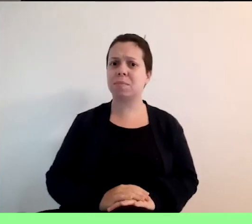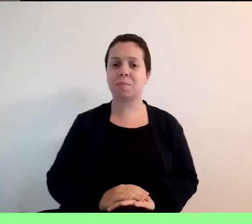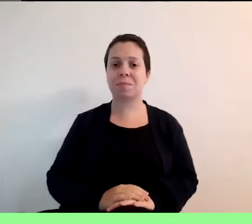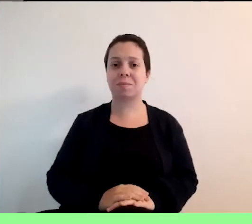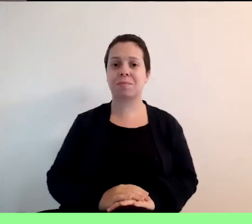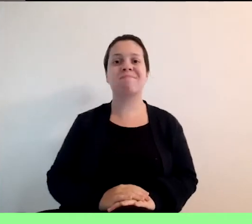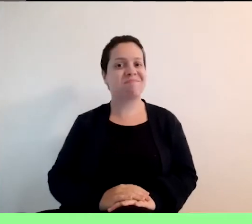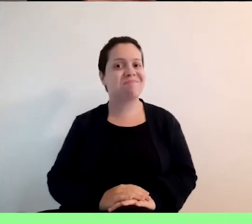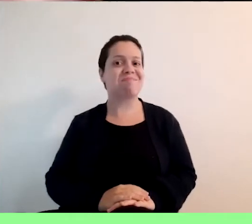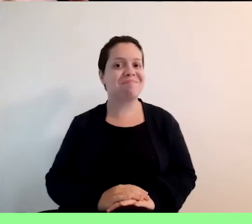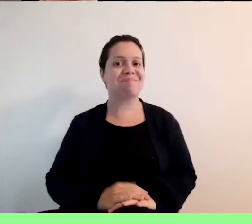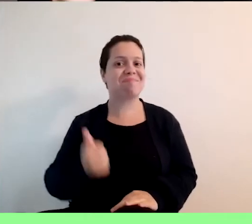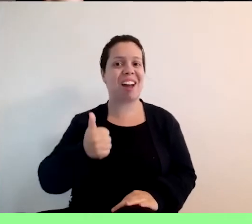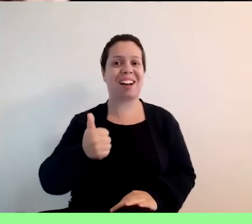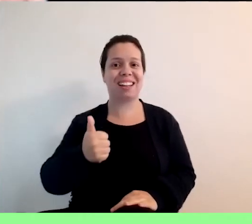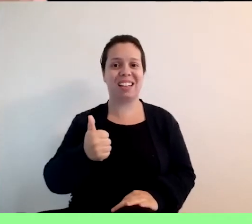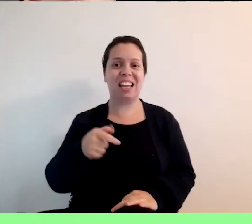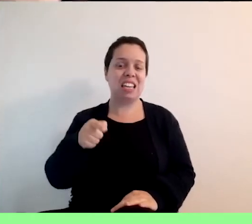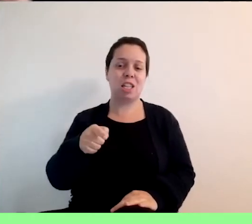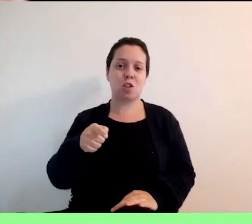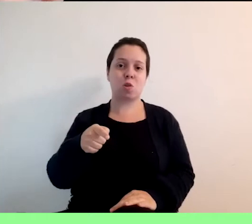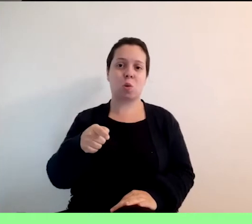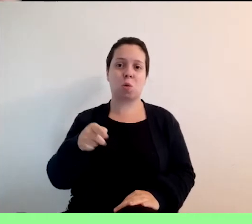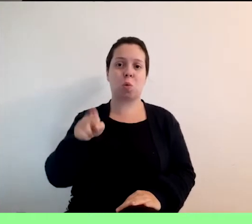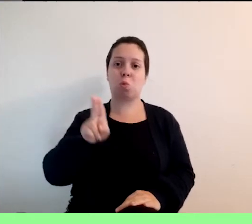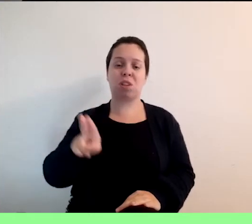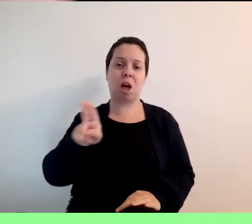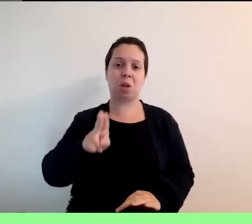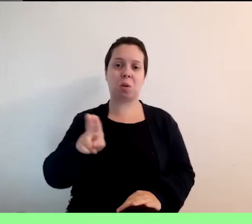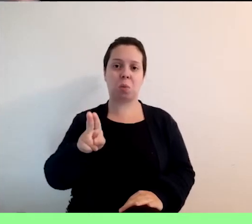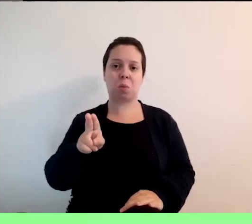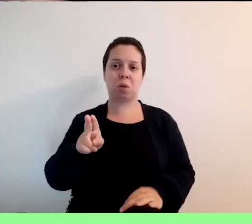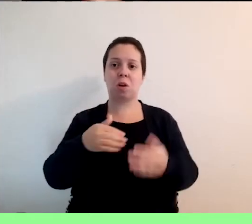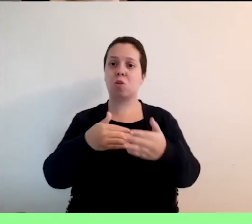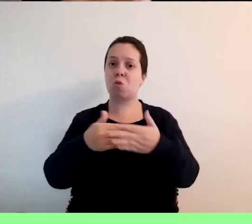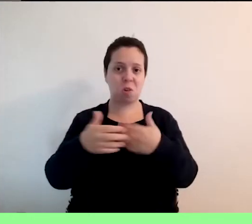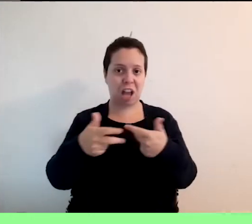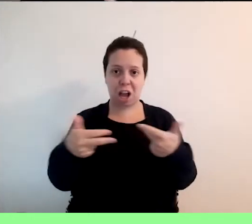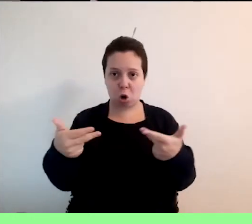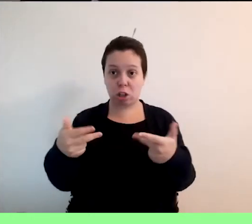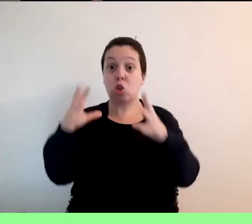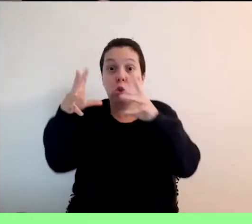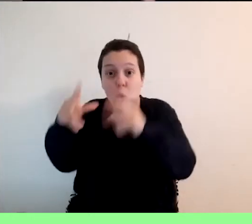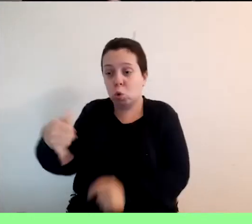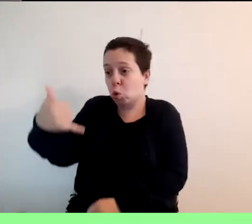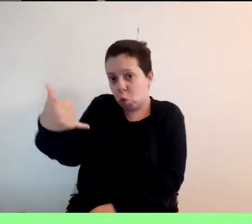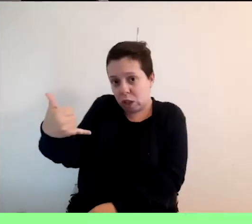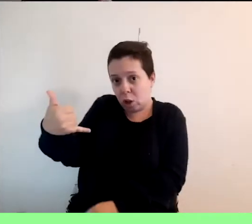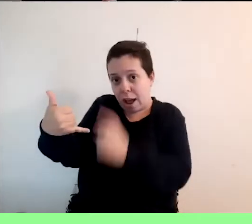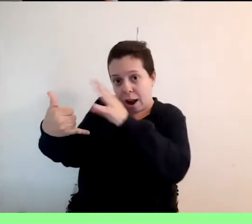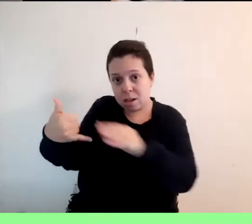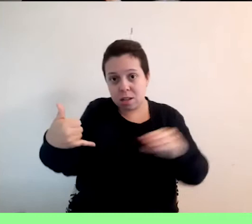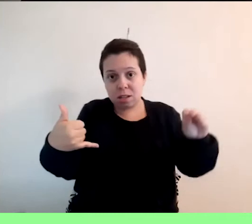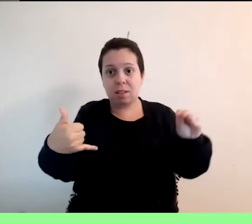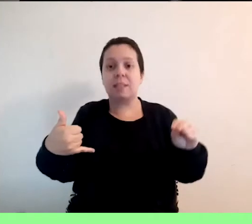Legal. E isso usando assim qualquer uma das plataformas, enfim, tudo que está no celular vai no computador e a interface, a comunicação acontece